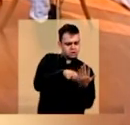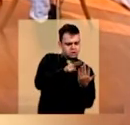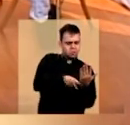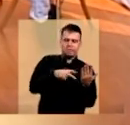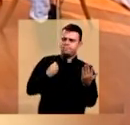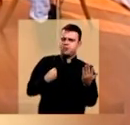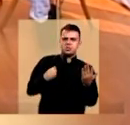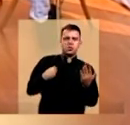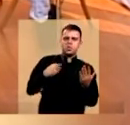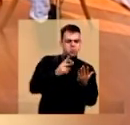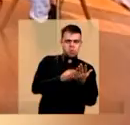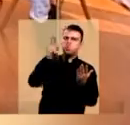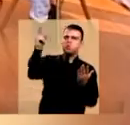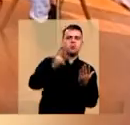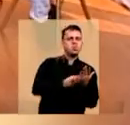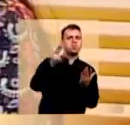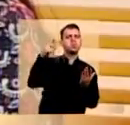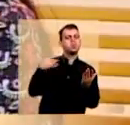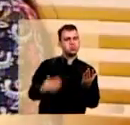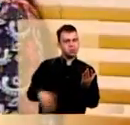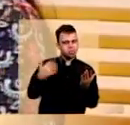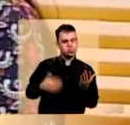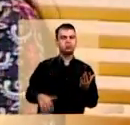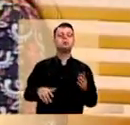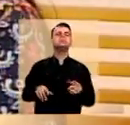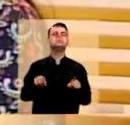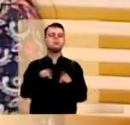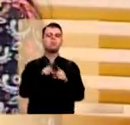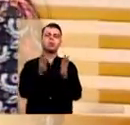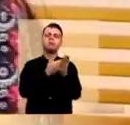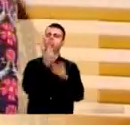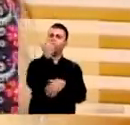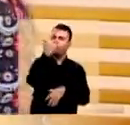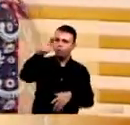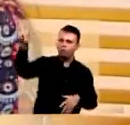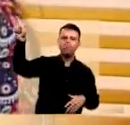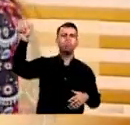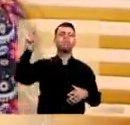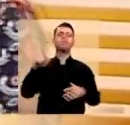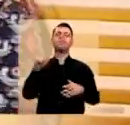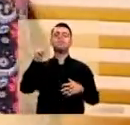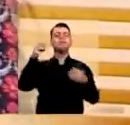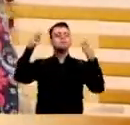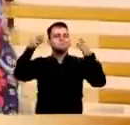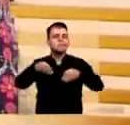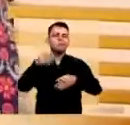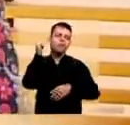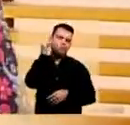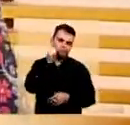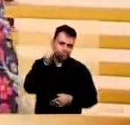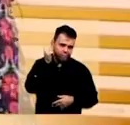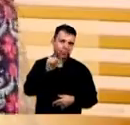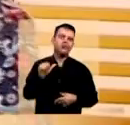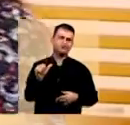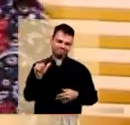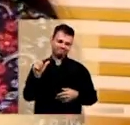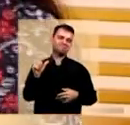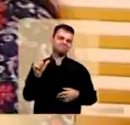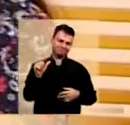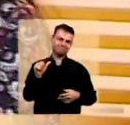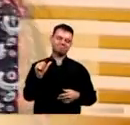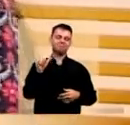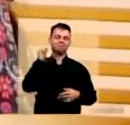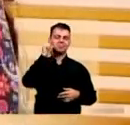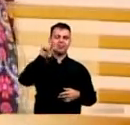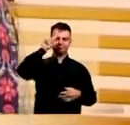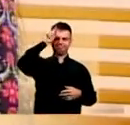mesma coisa que eu vivo. É incrível. E aí tem o Hibisco Roxo também, tem Sejamos Todos Feministas, leiam tudo da Chimamanda,